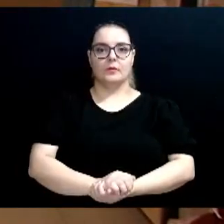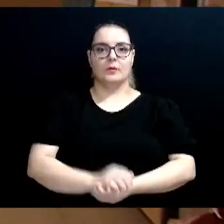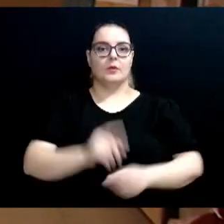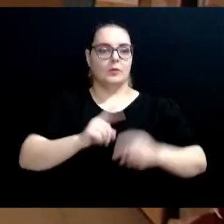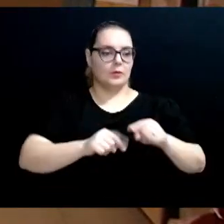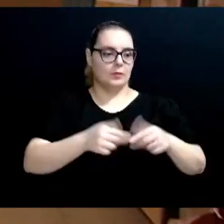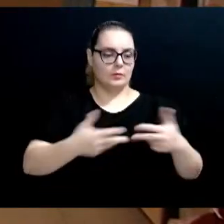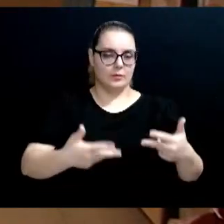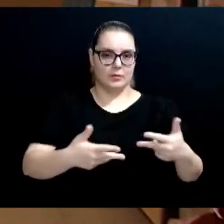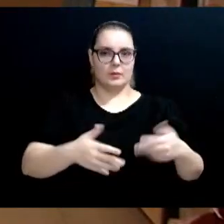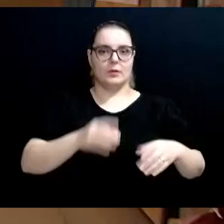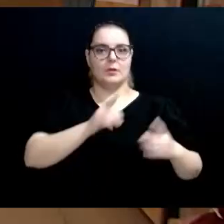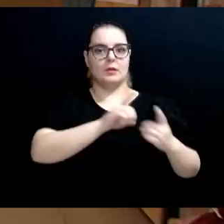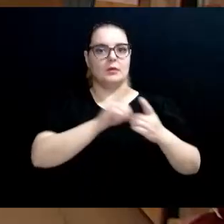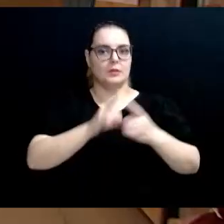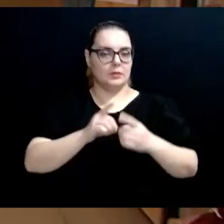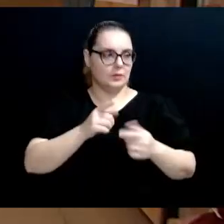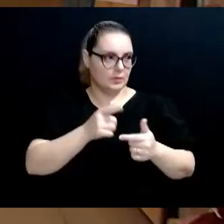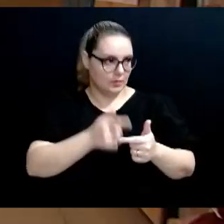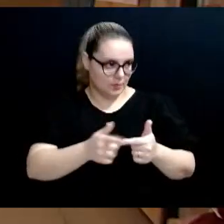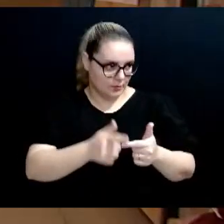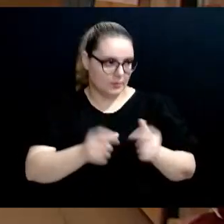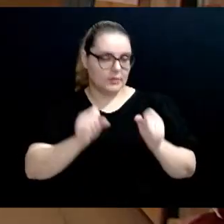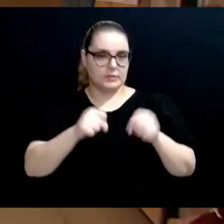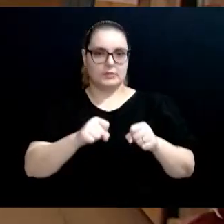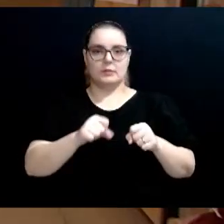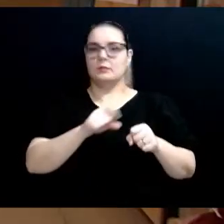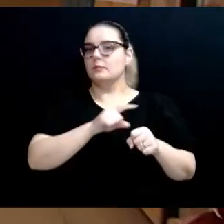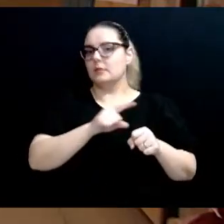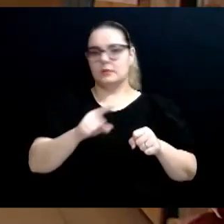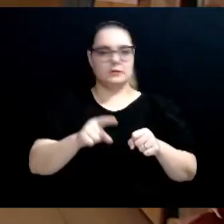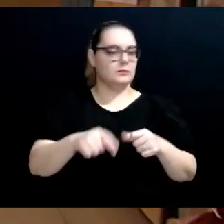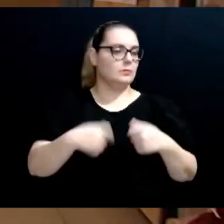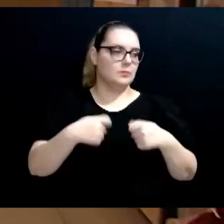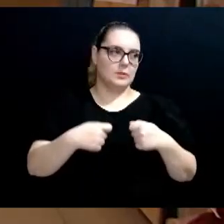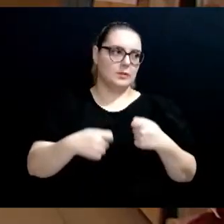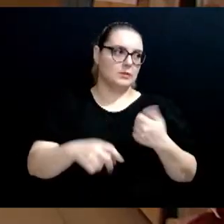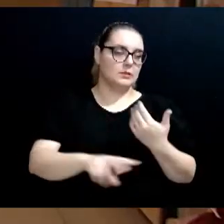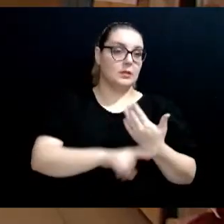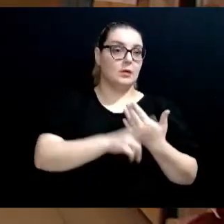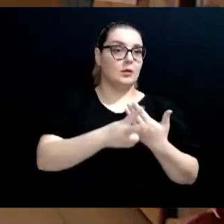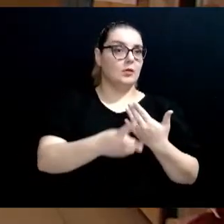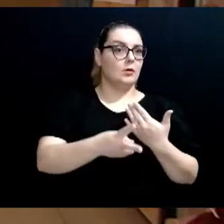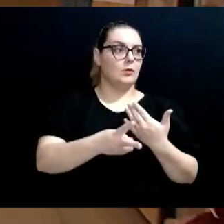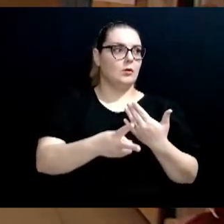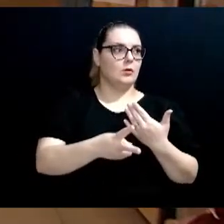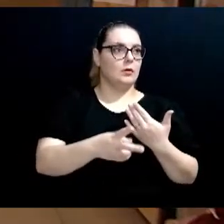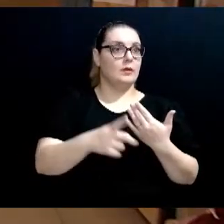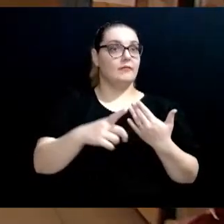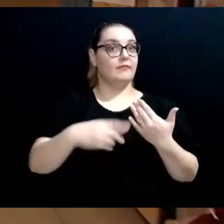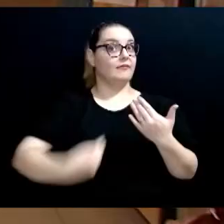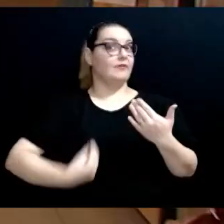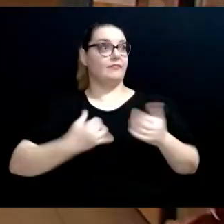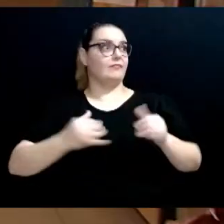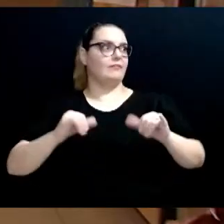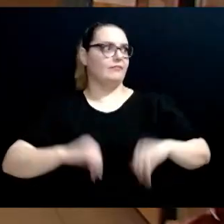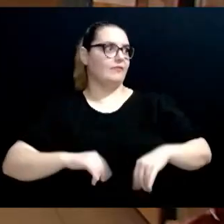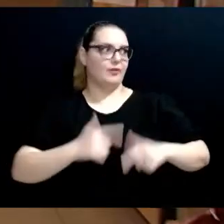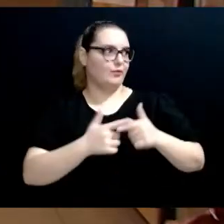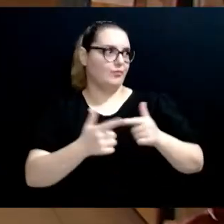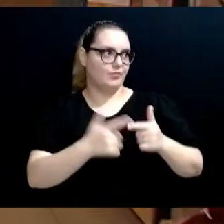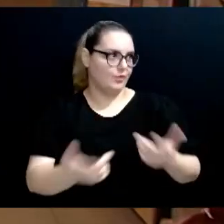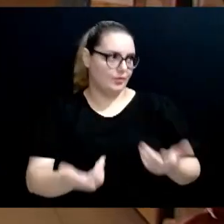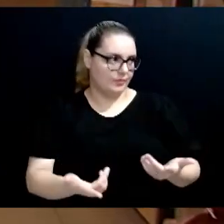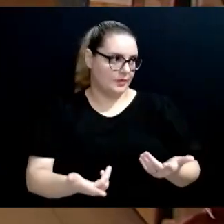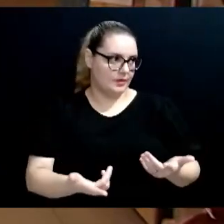produto tem que atender uma dor? Tem, mas ele não precisa nascer da dor. Então, nós vamos aprender a